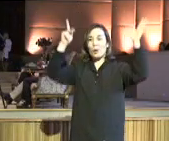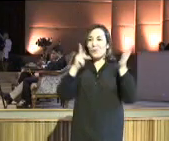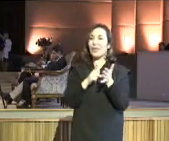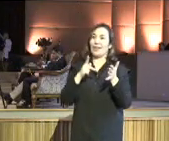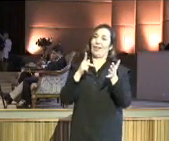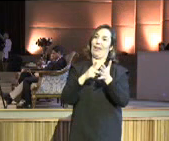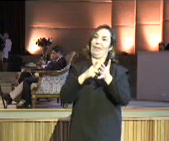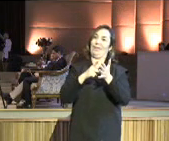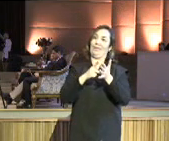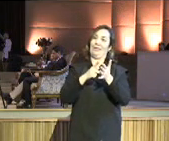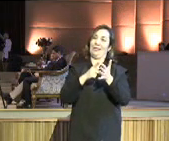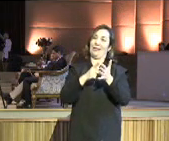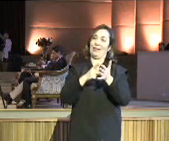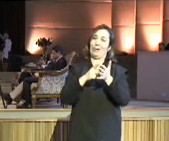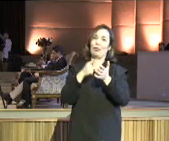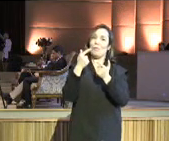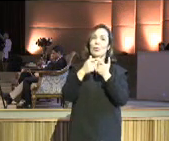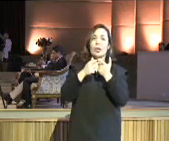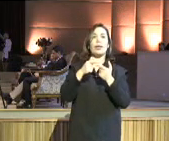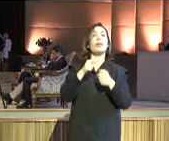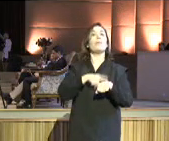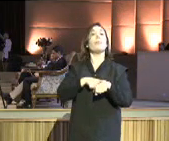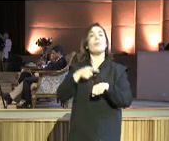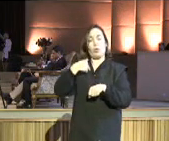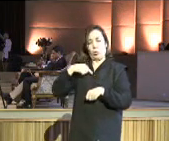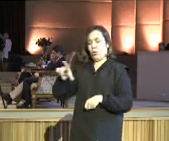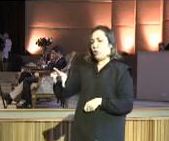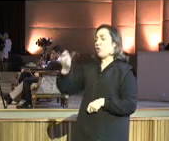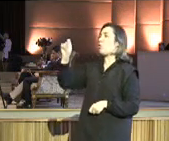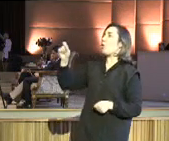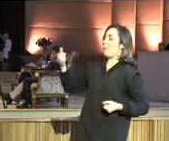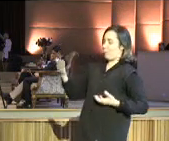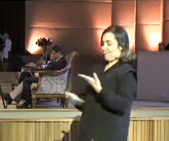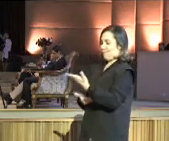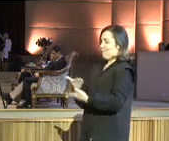fazemos, a sua glória brilha sobre a nossa vida.